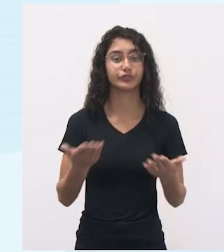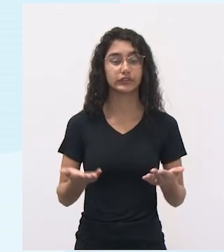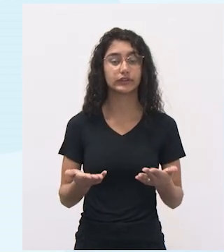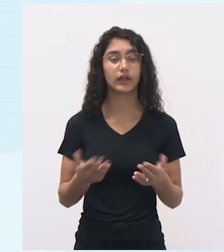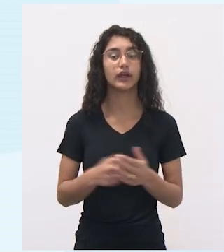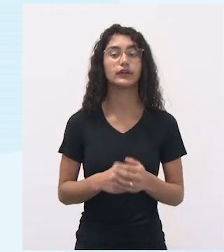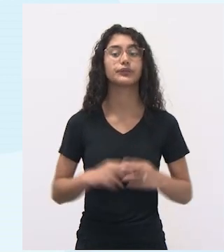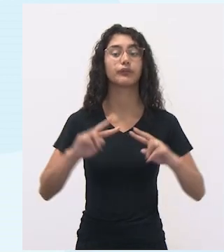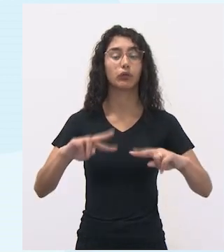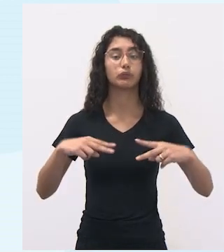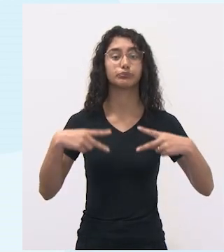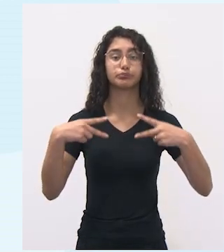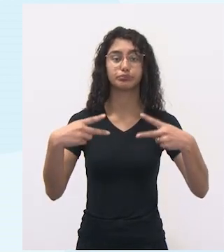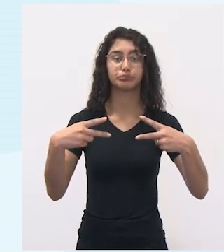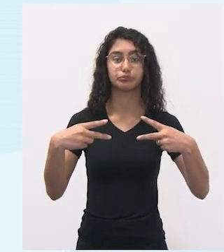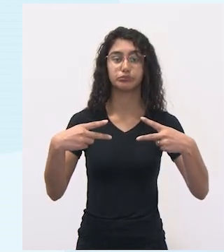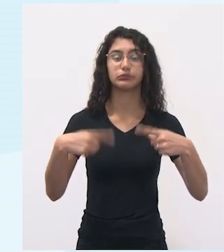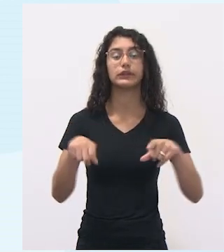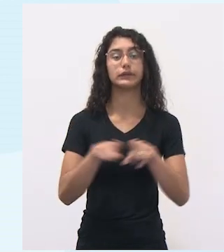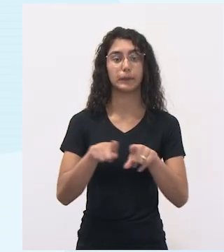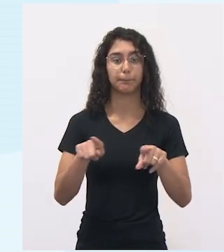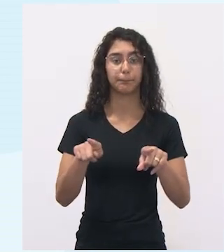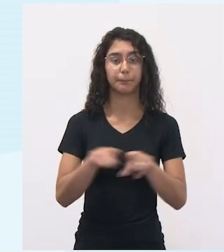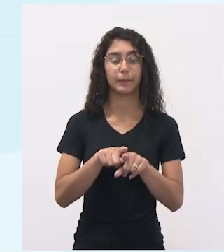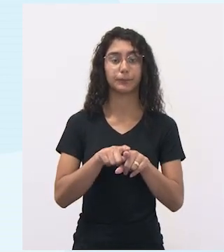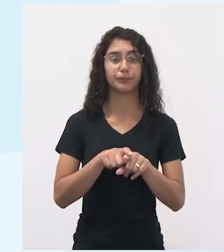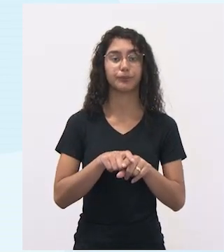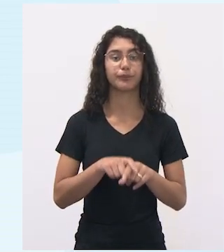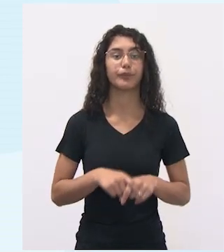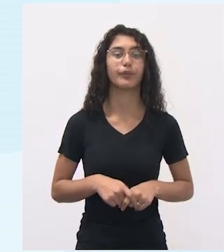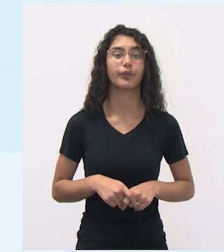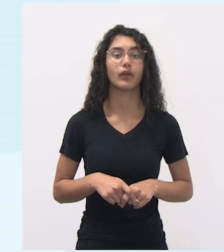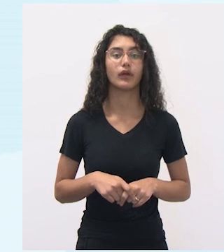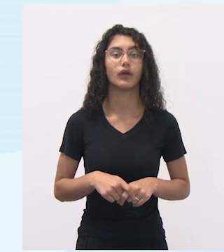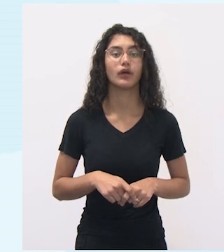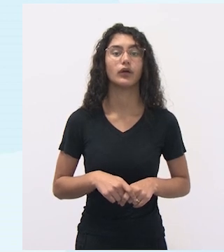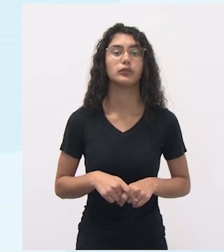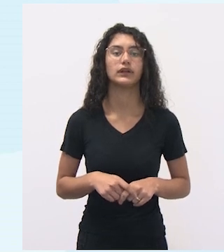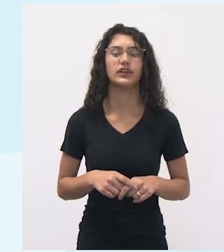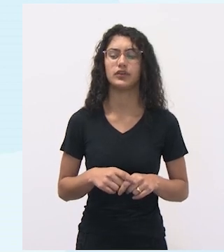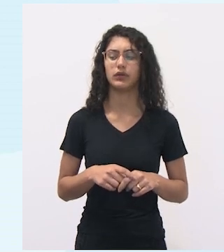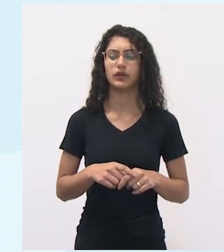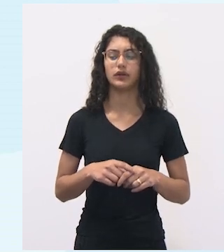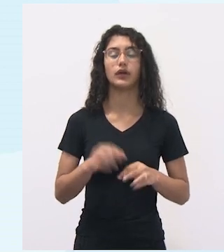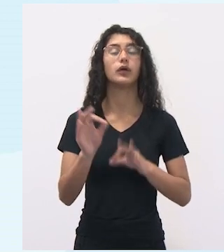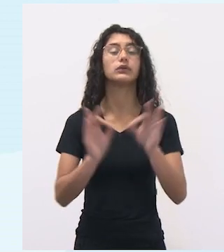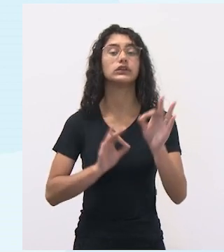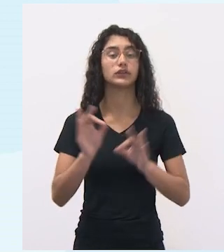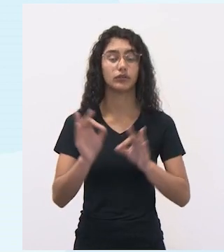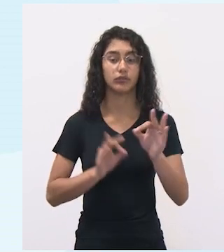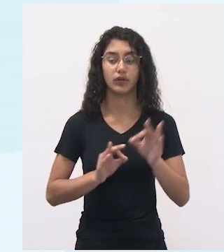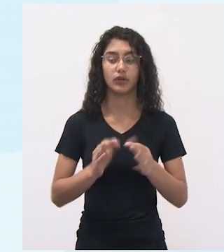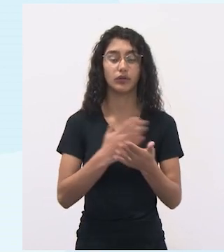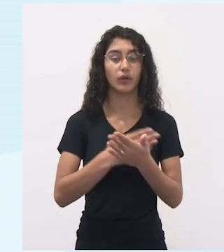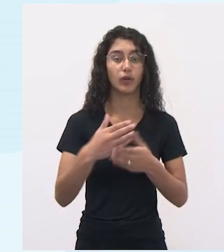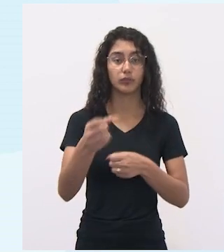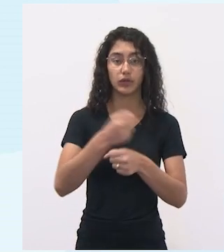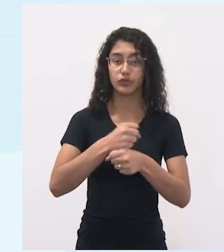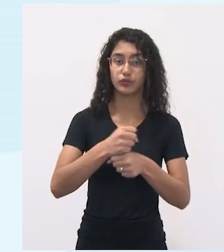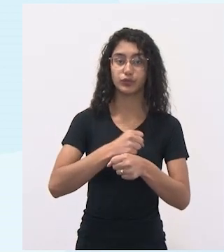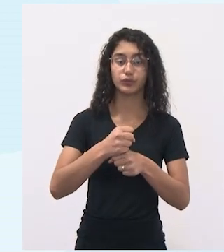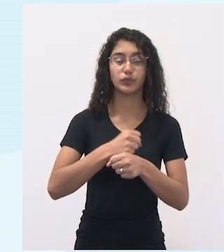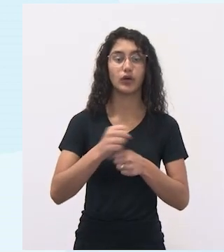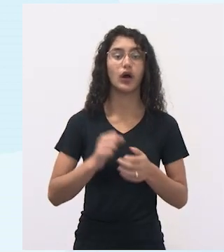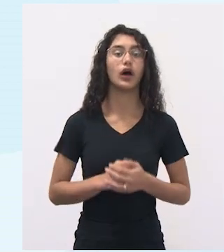o link está acompanhando, ele foi lá no planejamento do começo do ano, mas tudo bem, não tem importância, ele traz todo